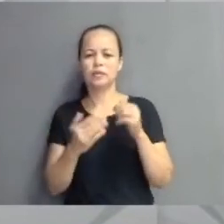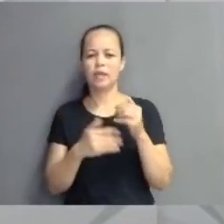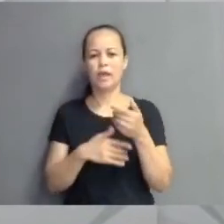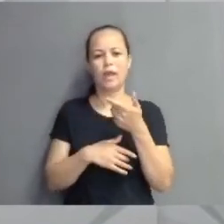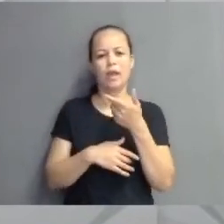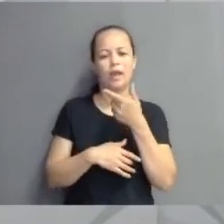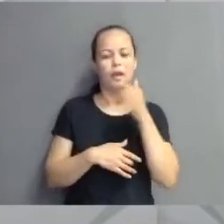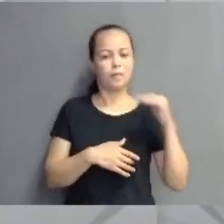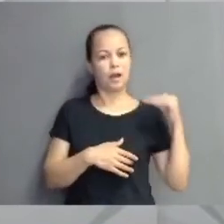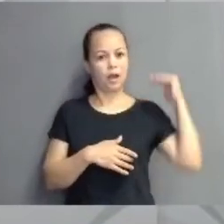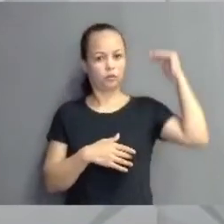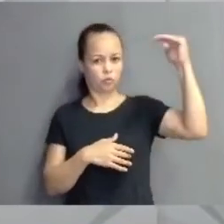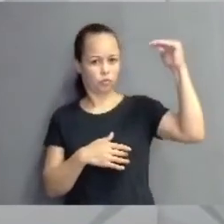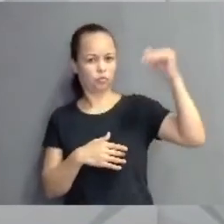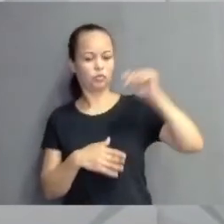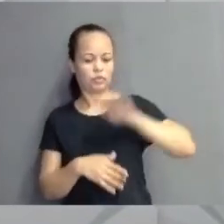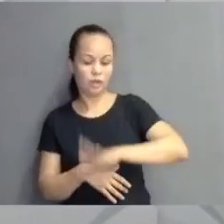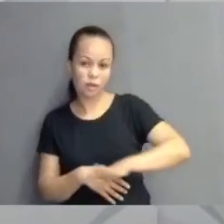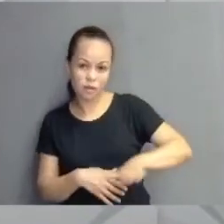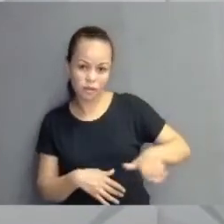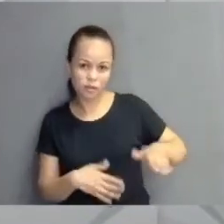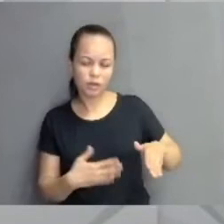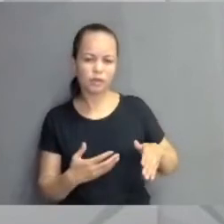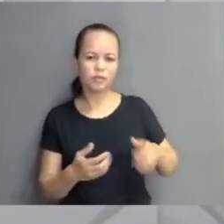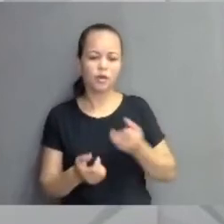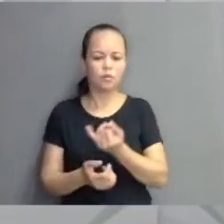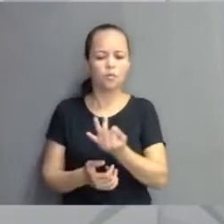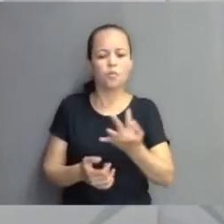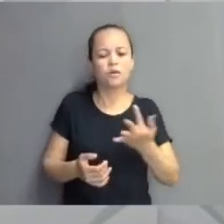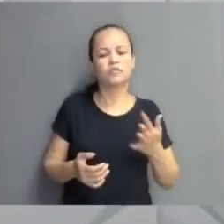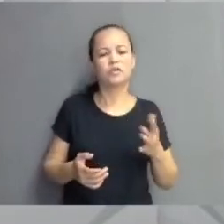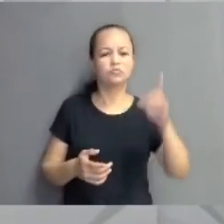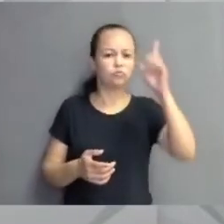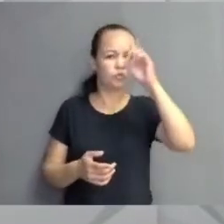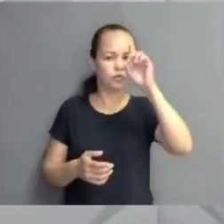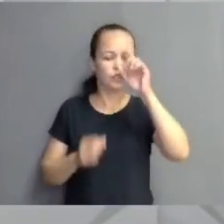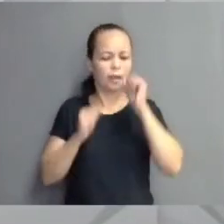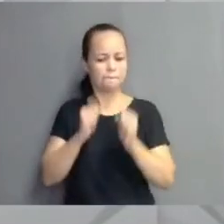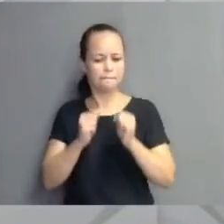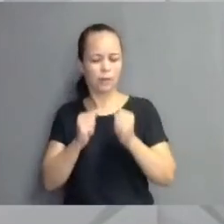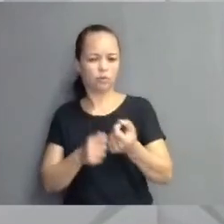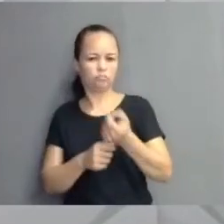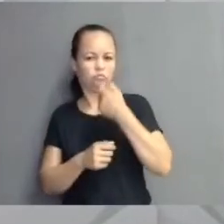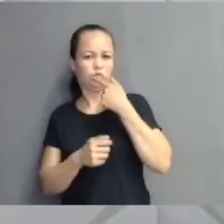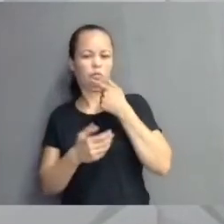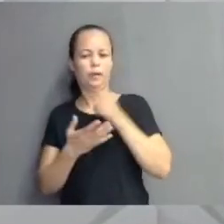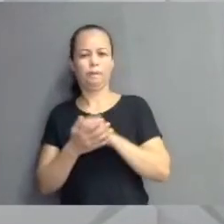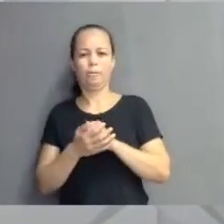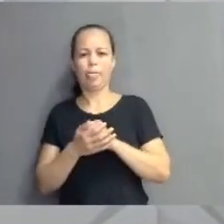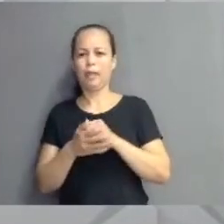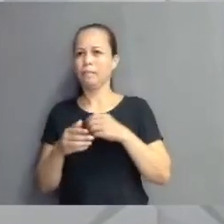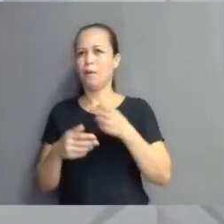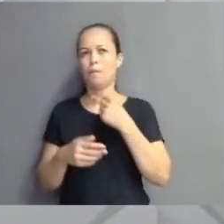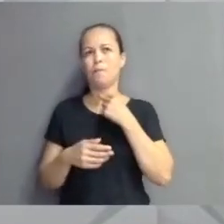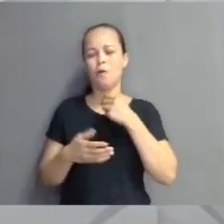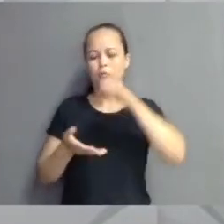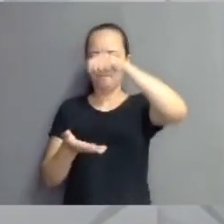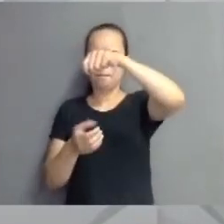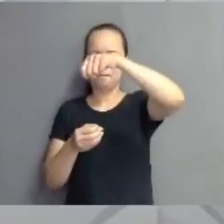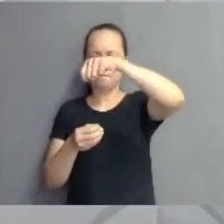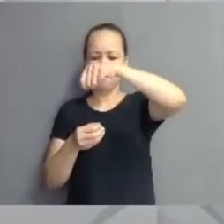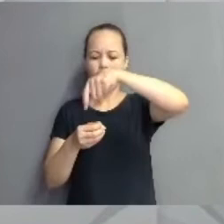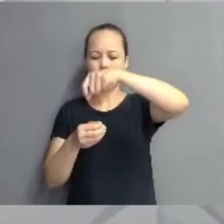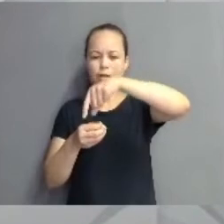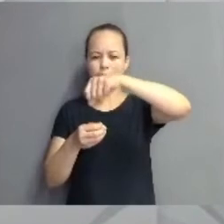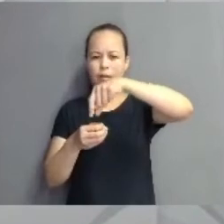adulto se é para criança quantas vezes um dia você pode tomar você não pode ultrapassar tantas tantas gotas por